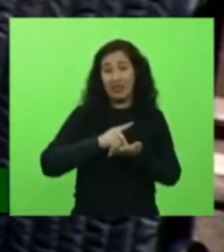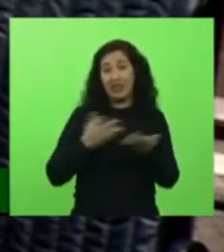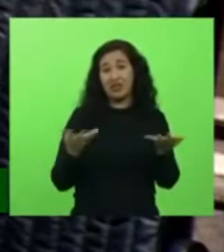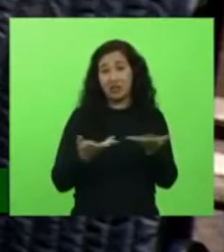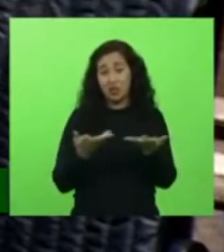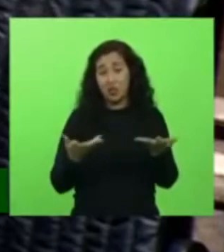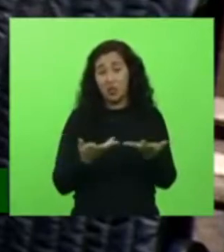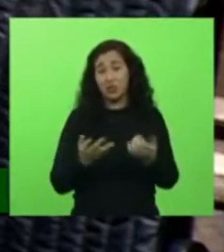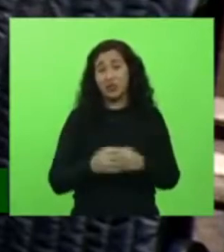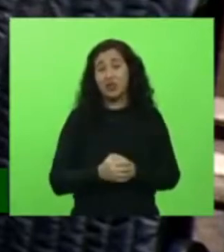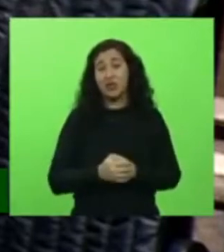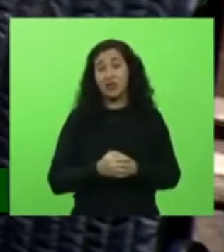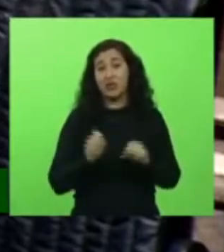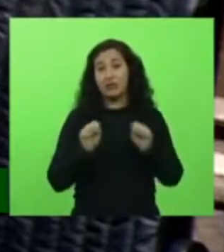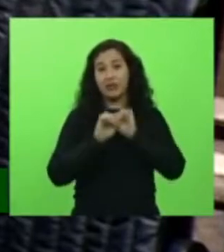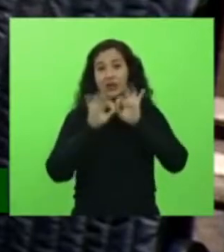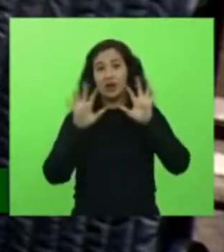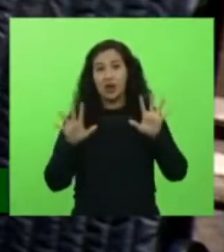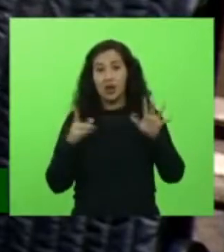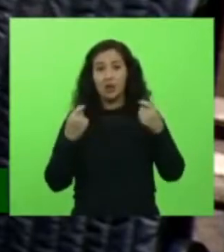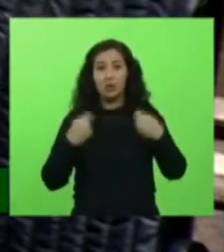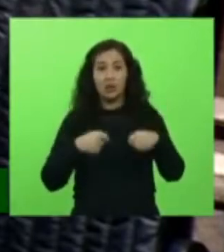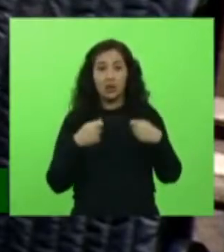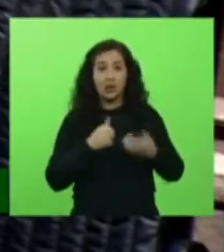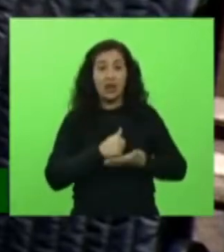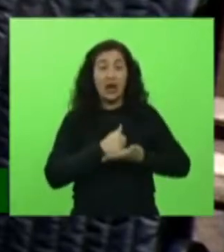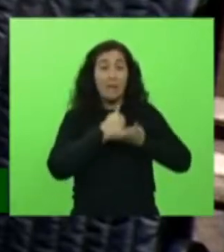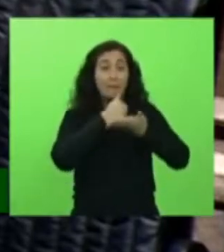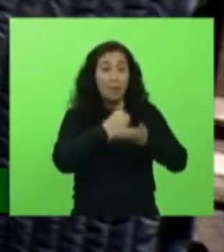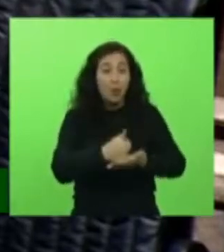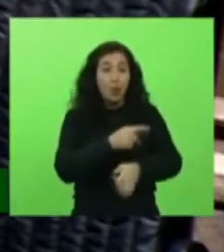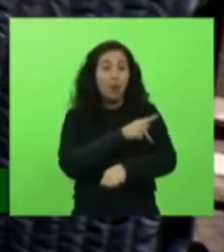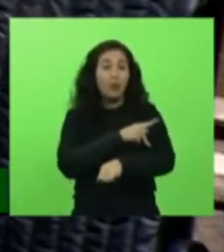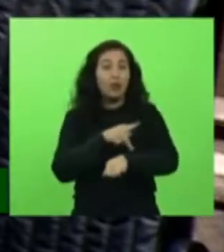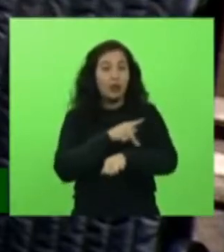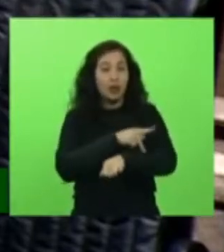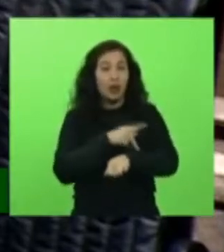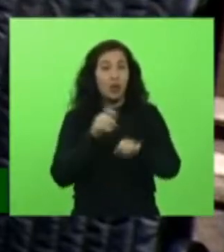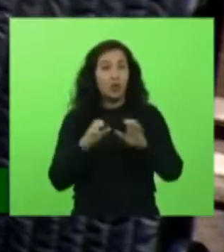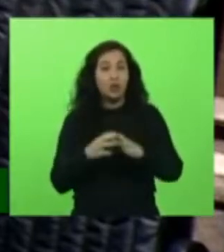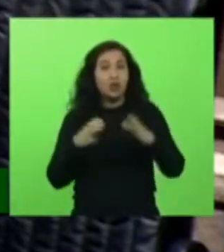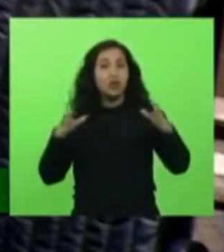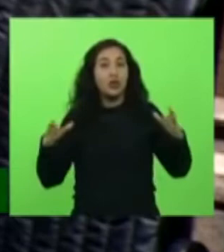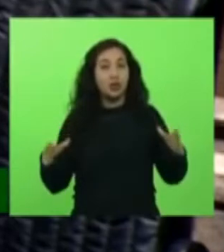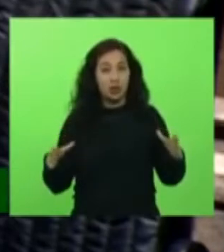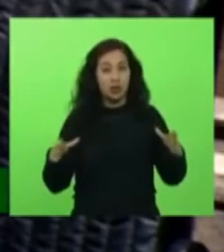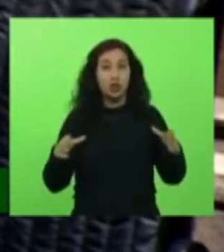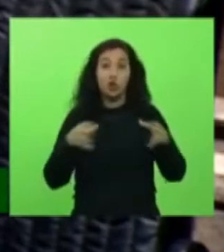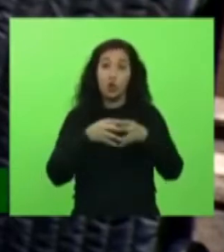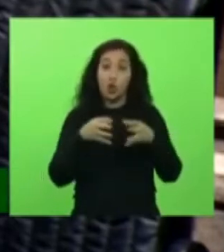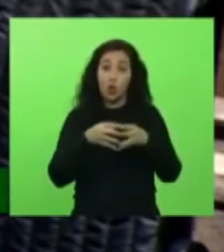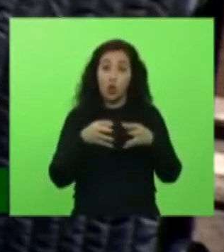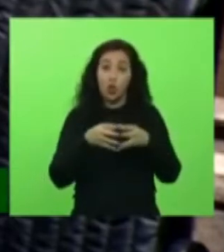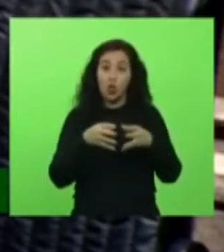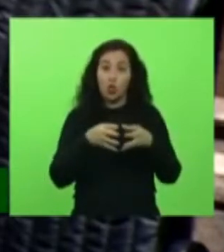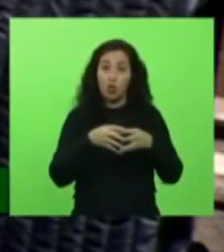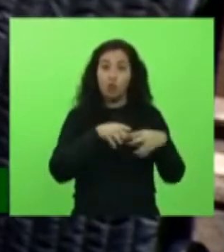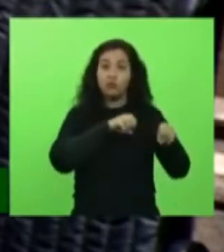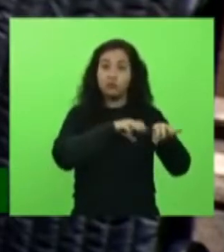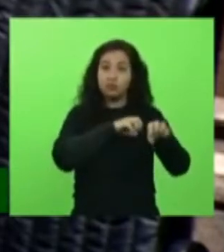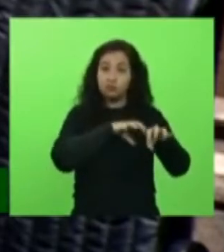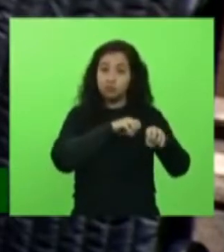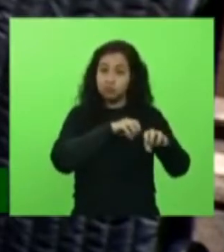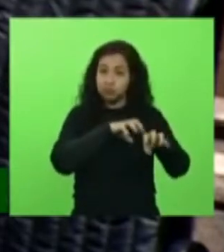E certamente terão que ter um apoio pedagógico muito grande com equipes multidisciplinares que